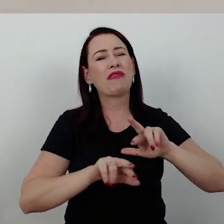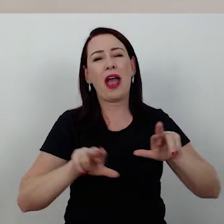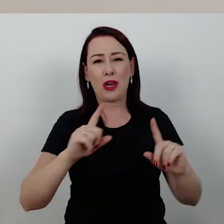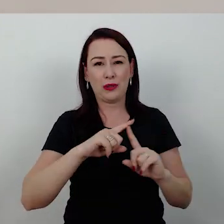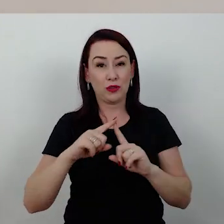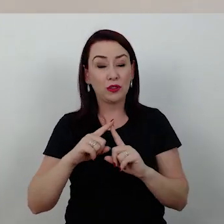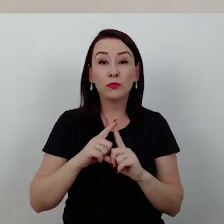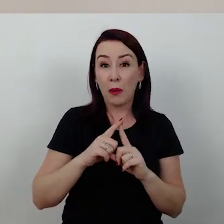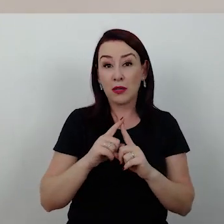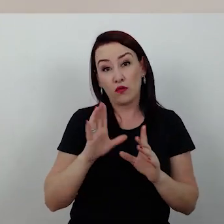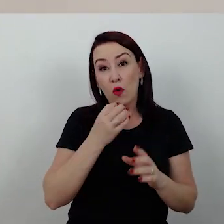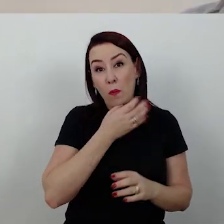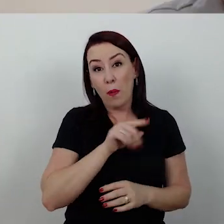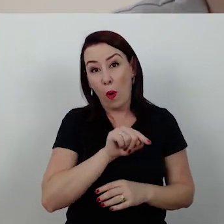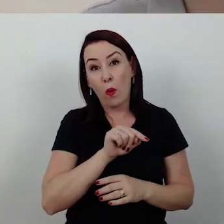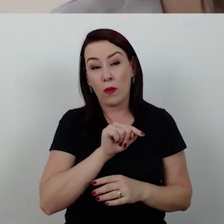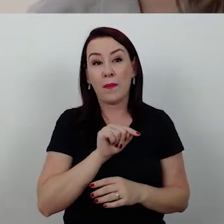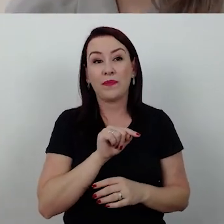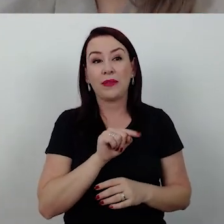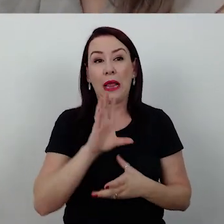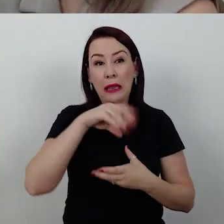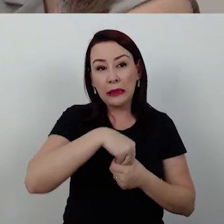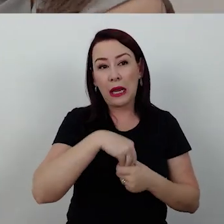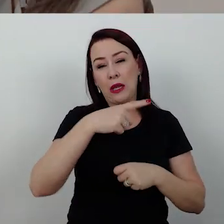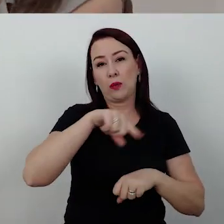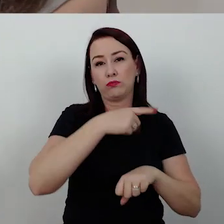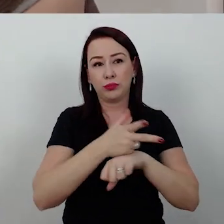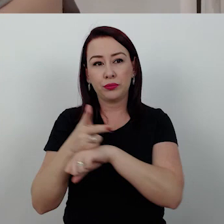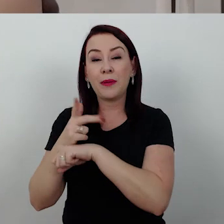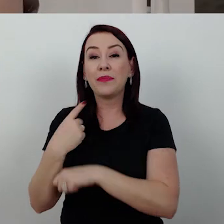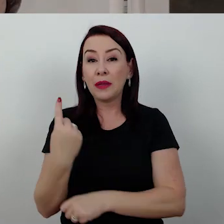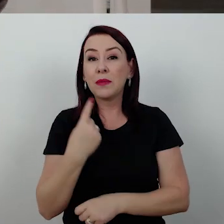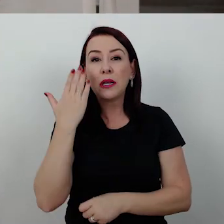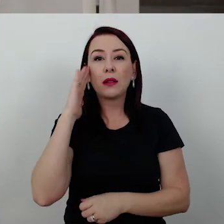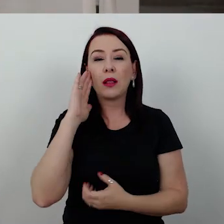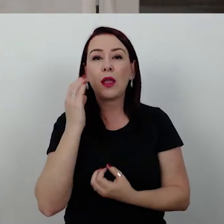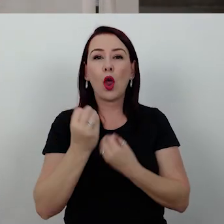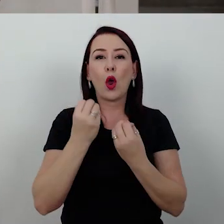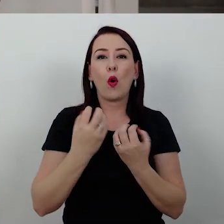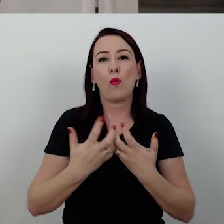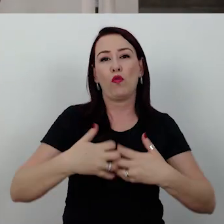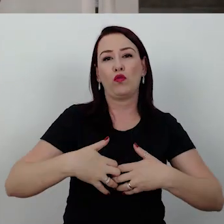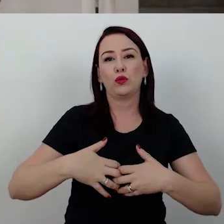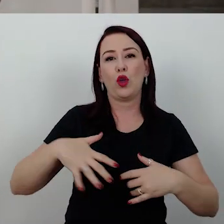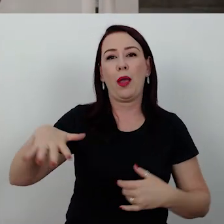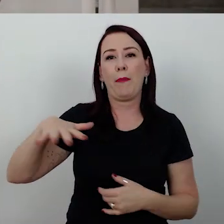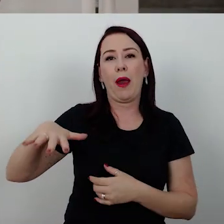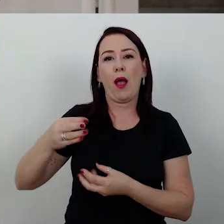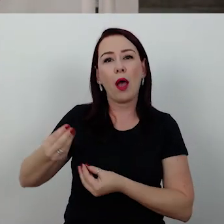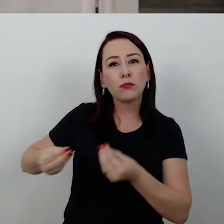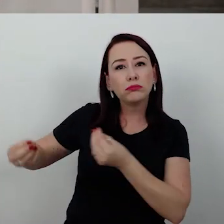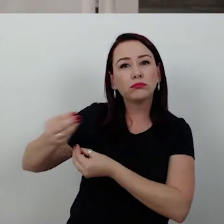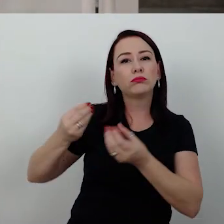foi uma experiência muito boa, né, dentro da produtora, para a gente também entender outros mecanismos de mercado, né,